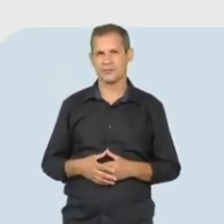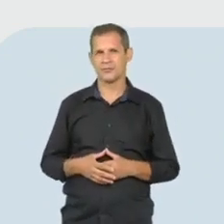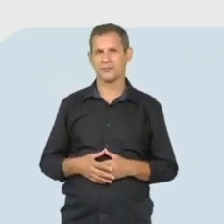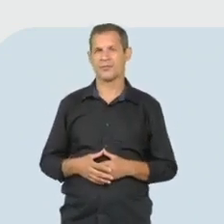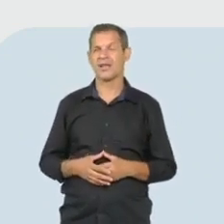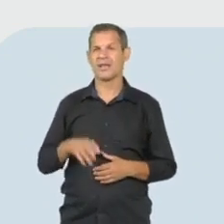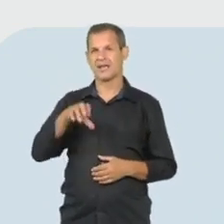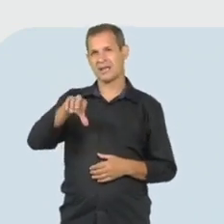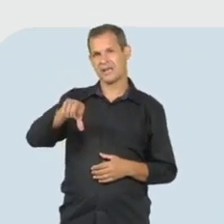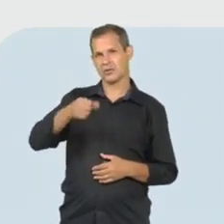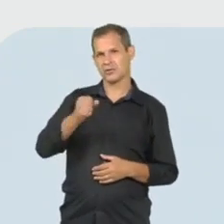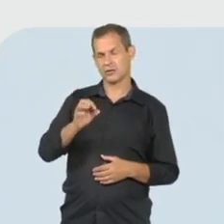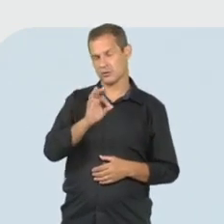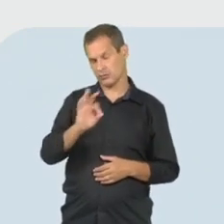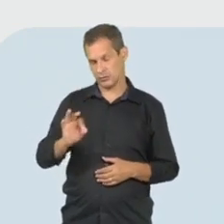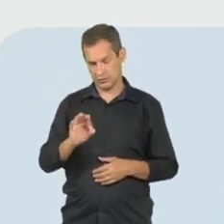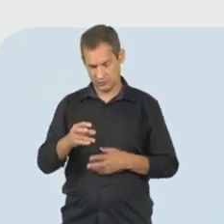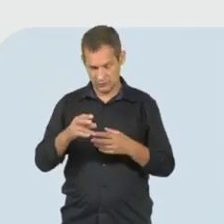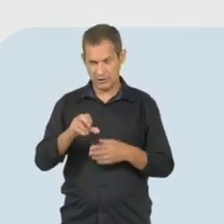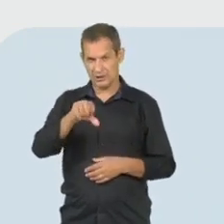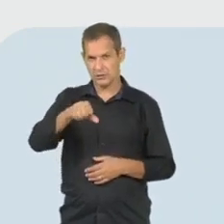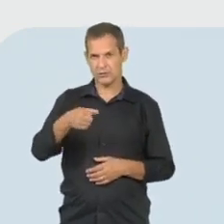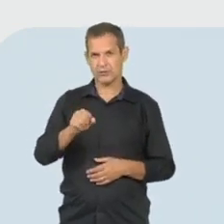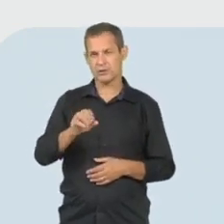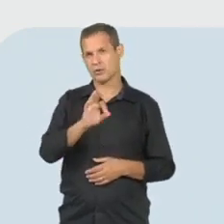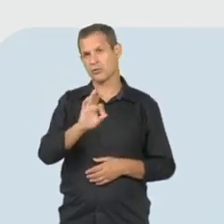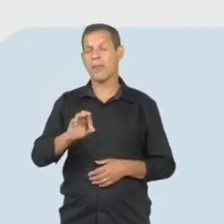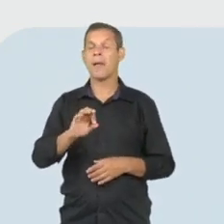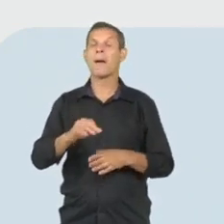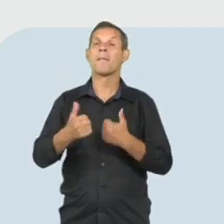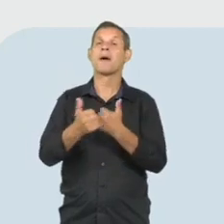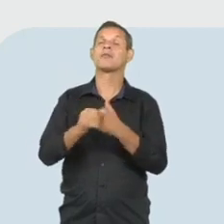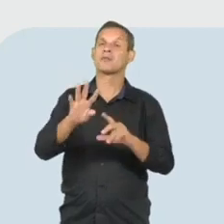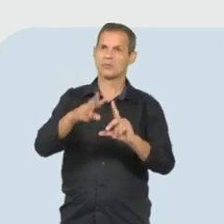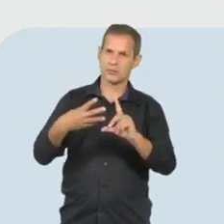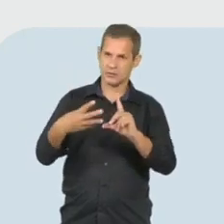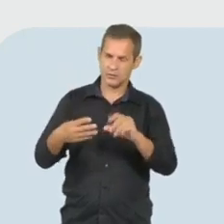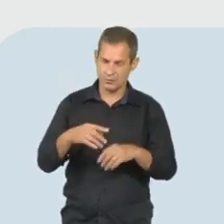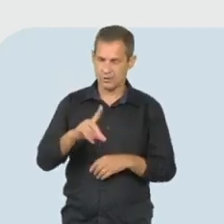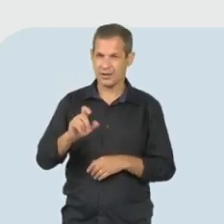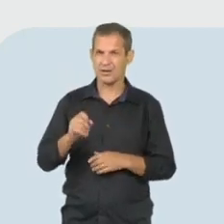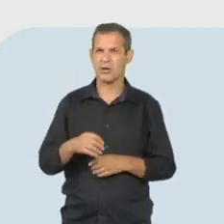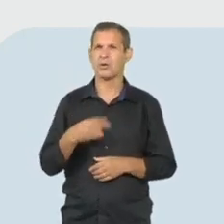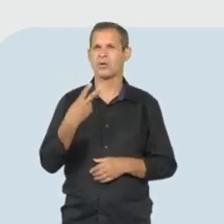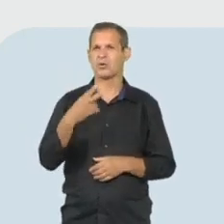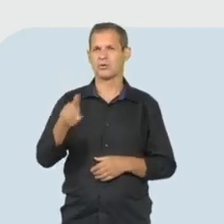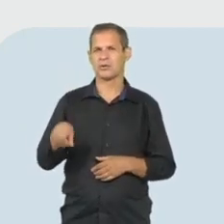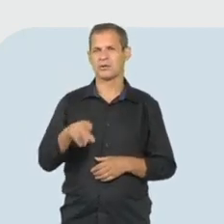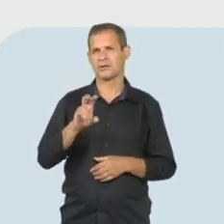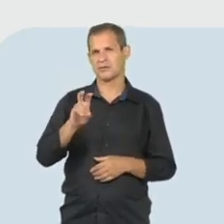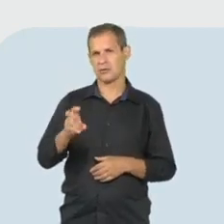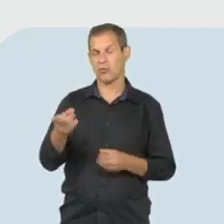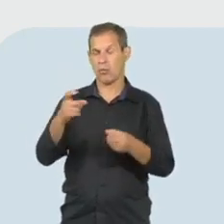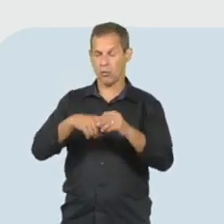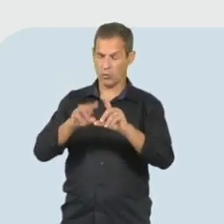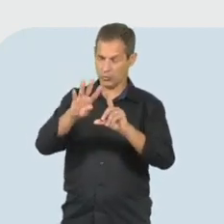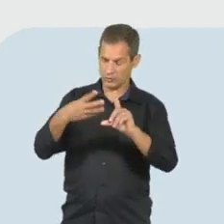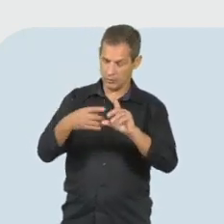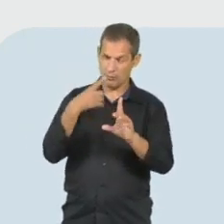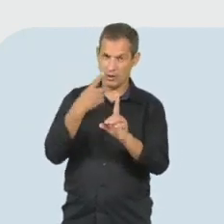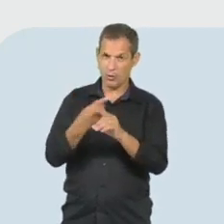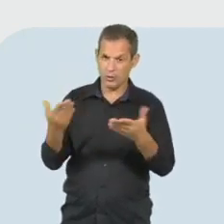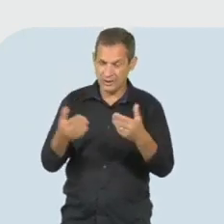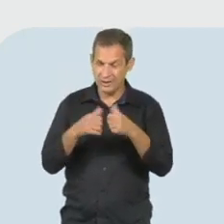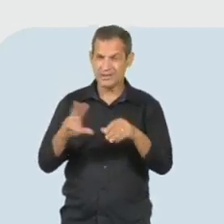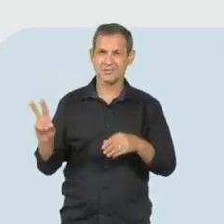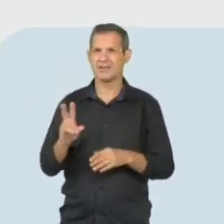é 98%. Então, está aqui, 98%. Mais próximo na tabela vai ser o 205. Vamos voltar na tabela para encontrar